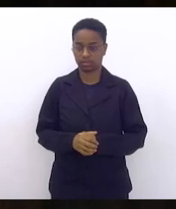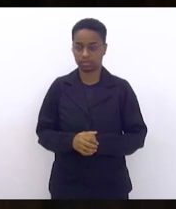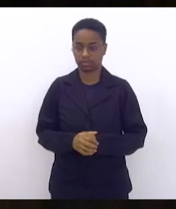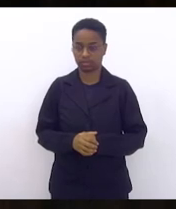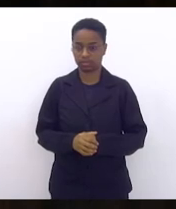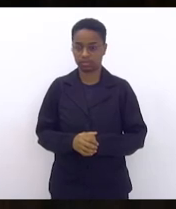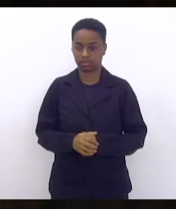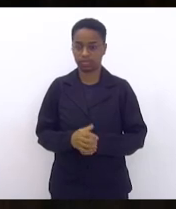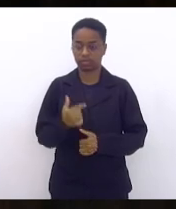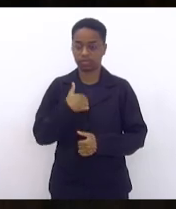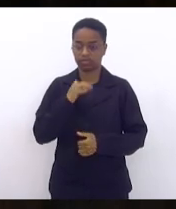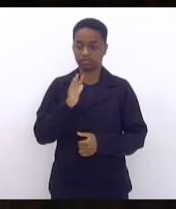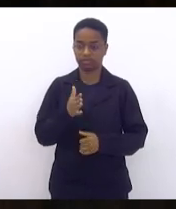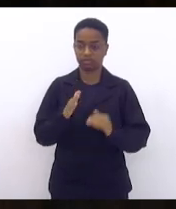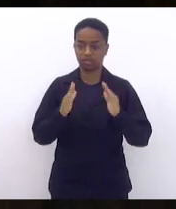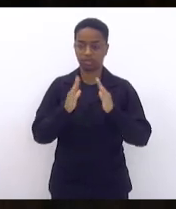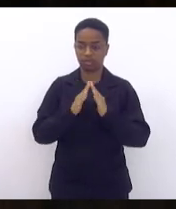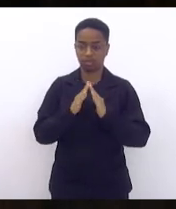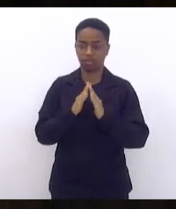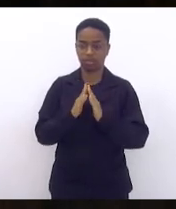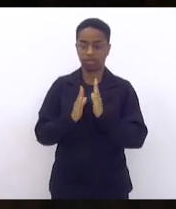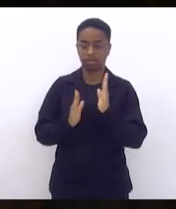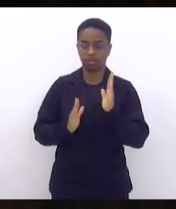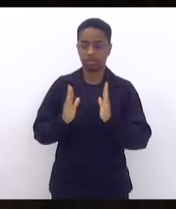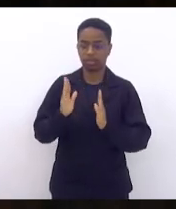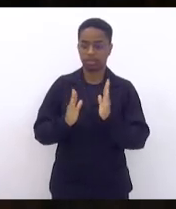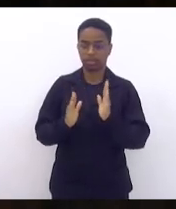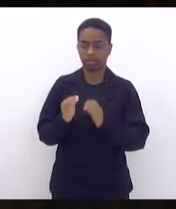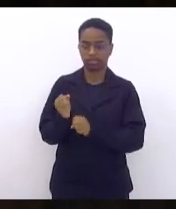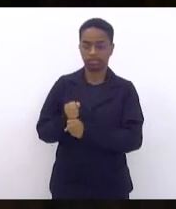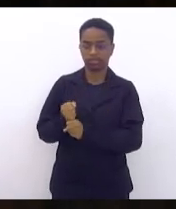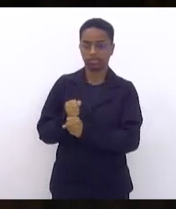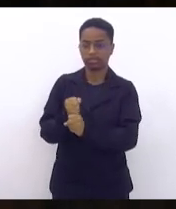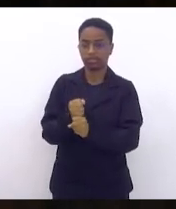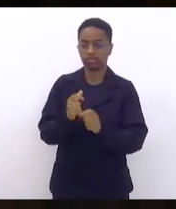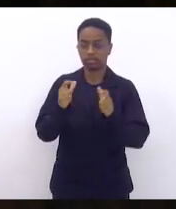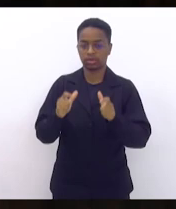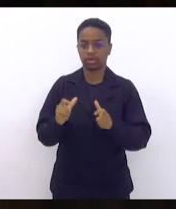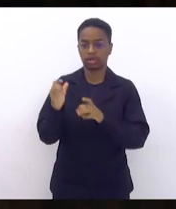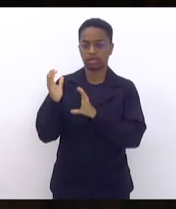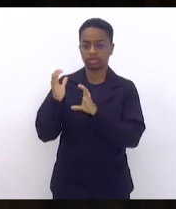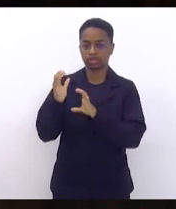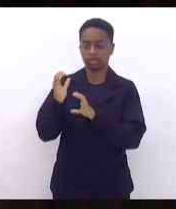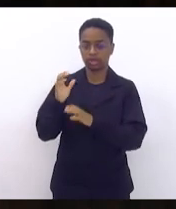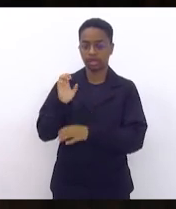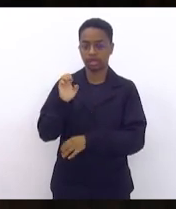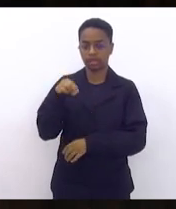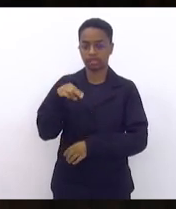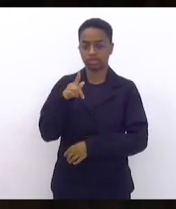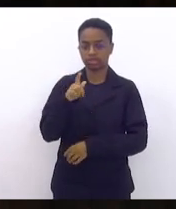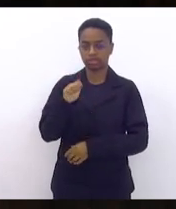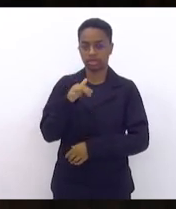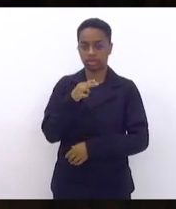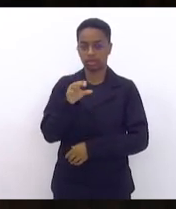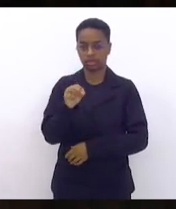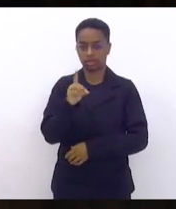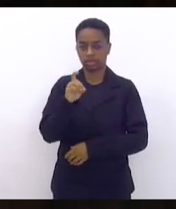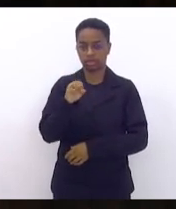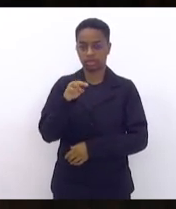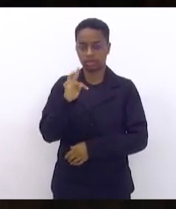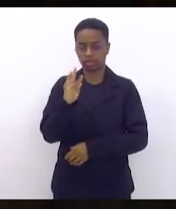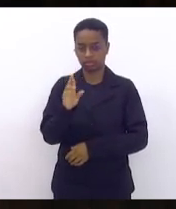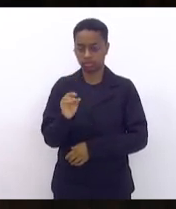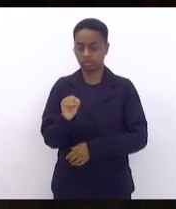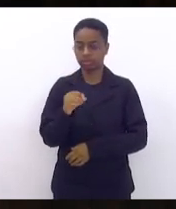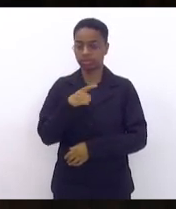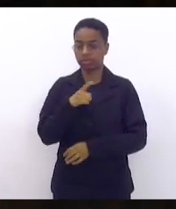fui morador muito tempo a chave de ouro no Engenho de Dentro uma das questões importantes para o